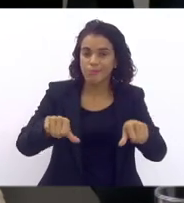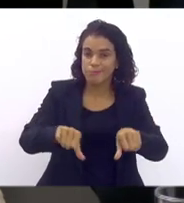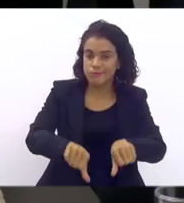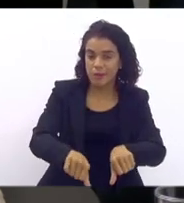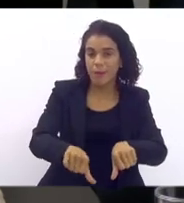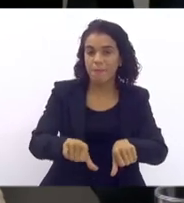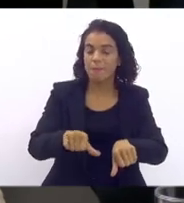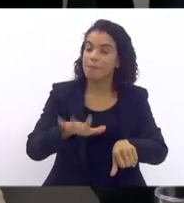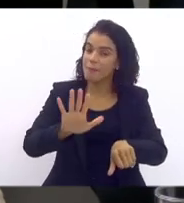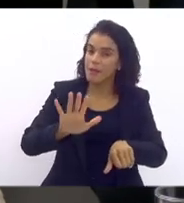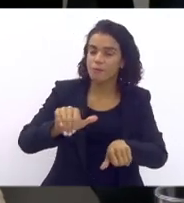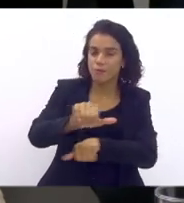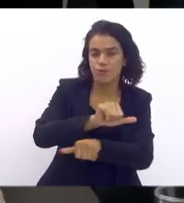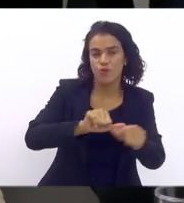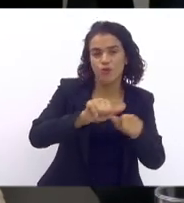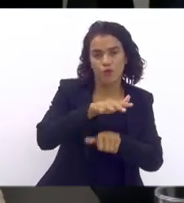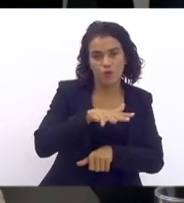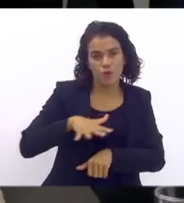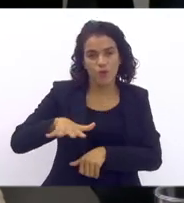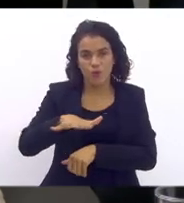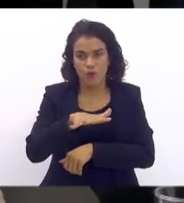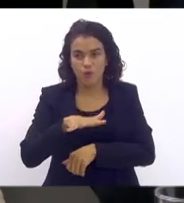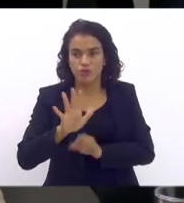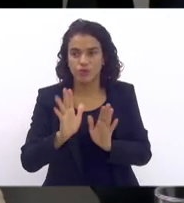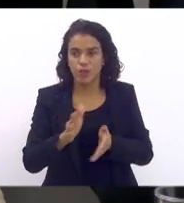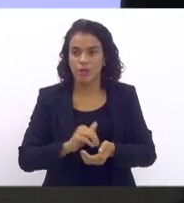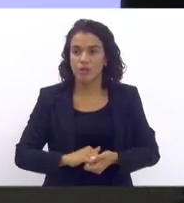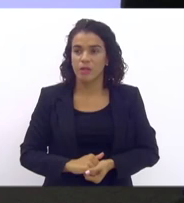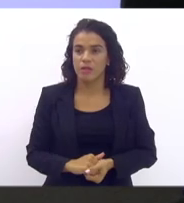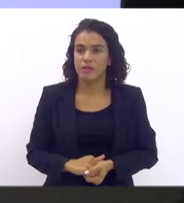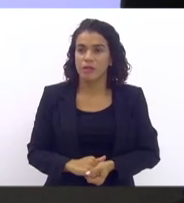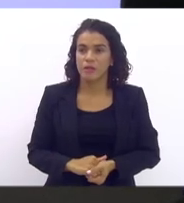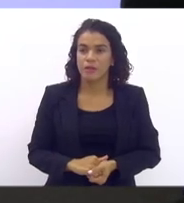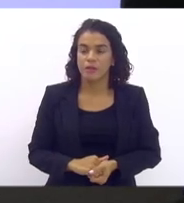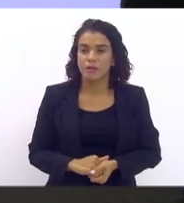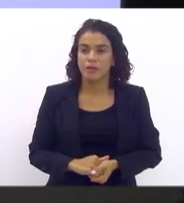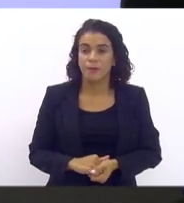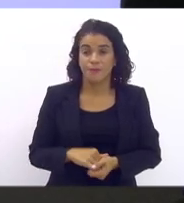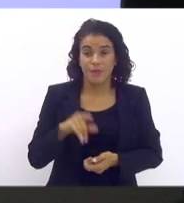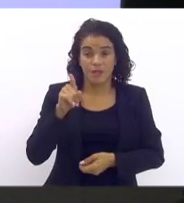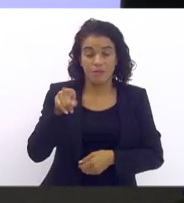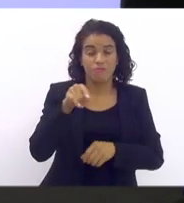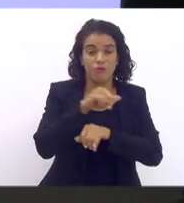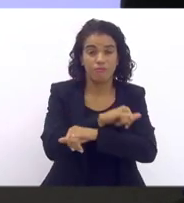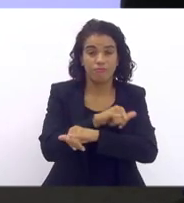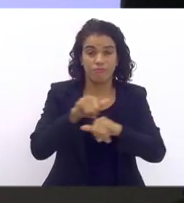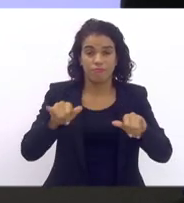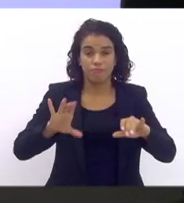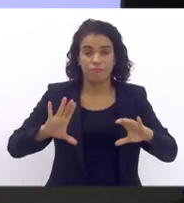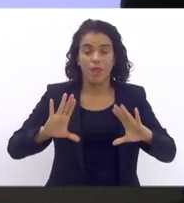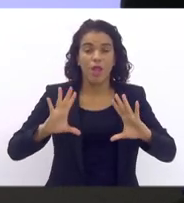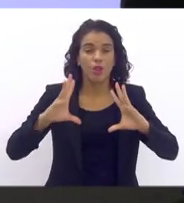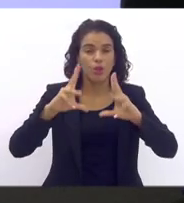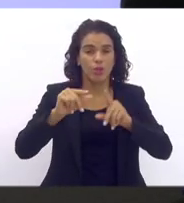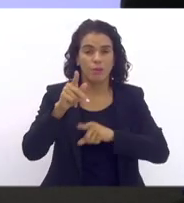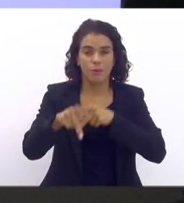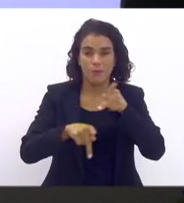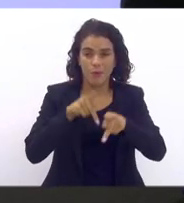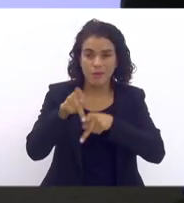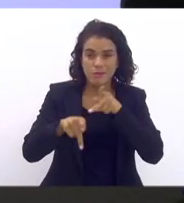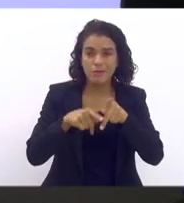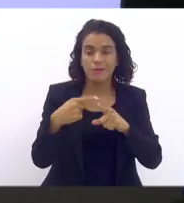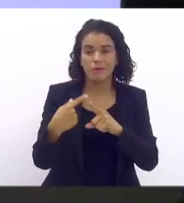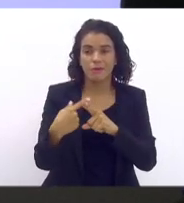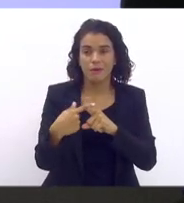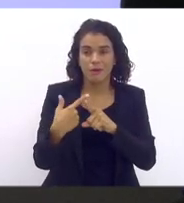uma mudança de cenário né próximo por favor fo um aviso à comunidade porque realmente envolveu uma movimentação muito